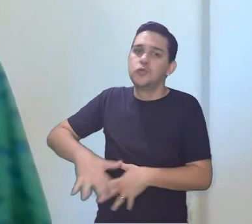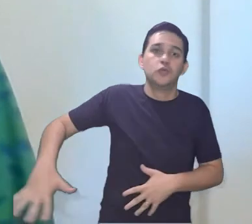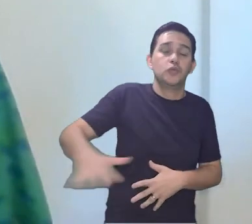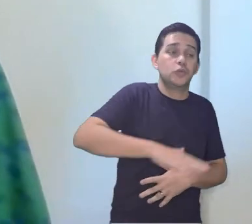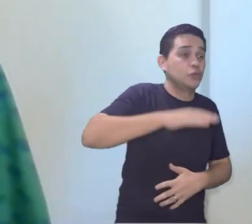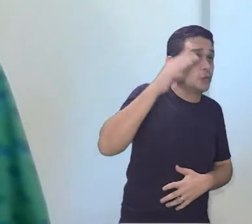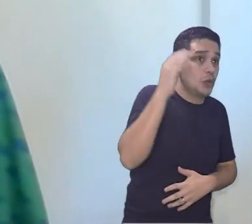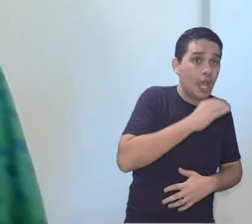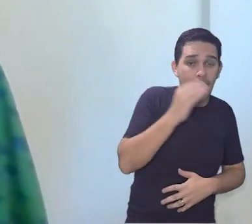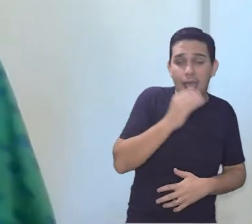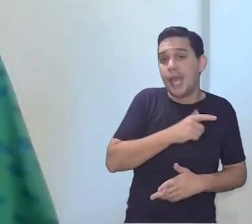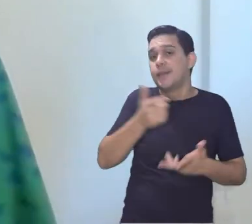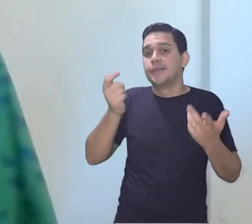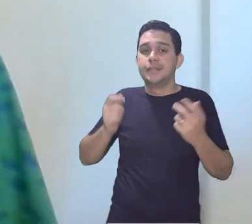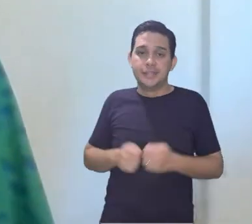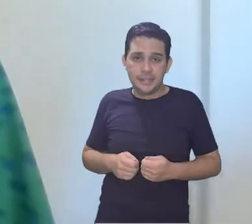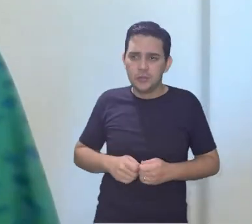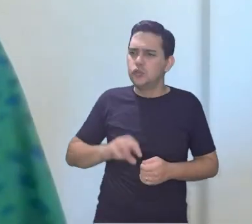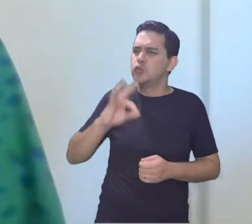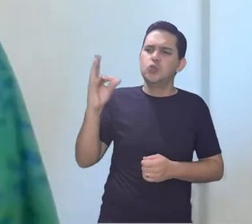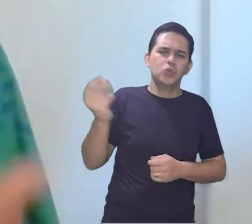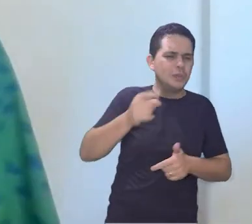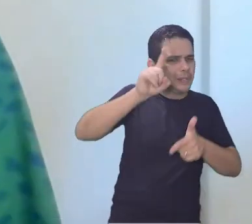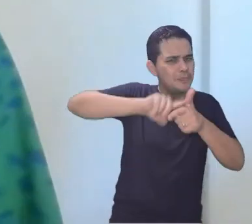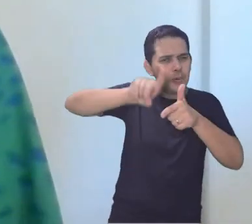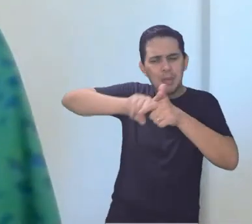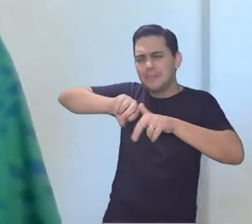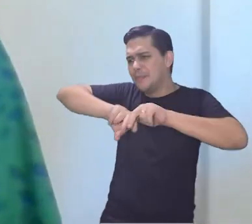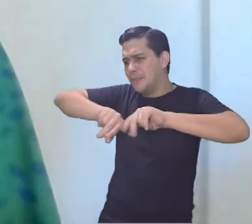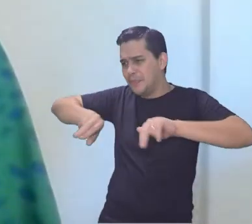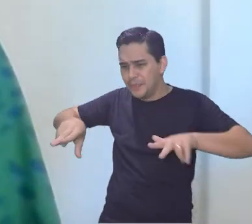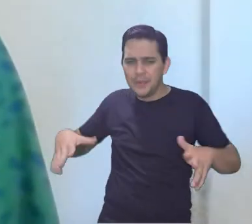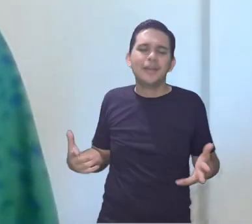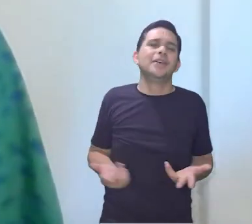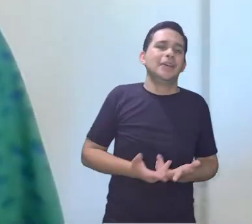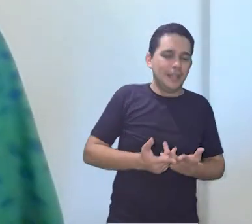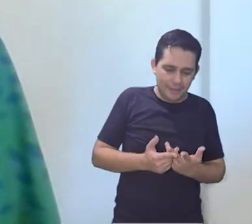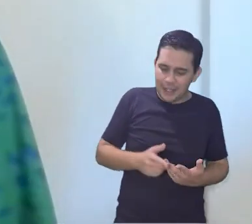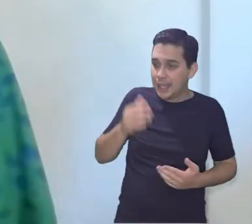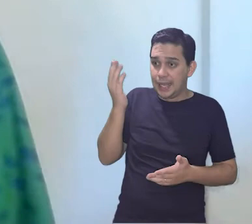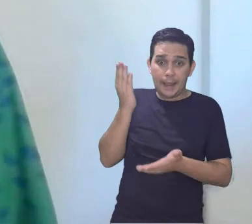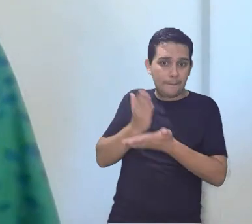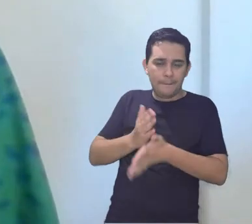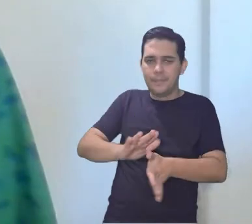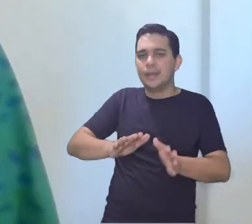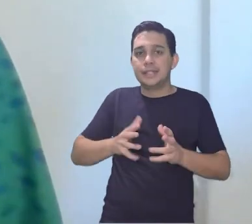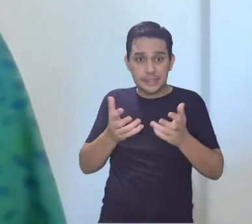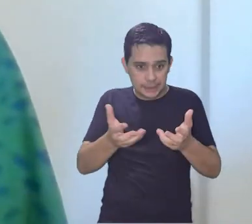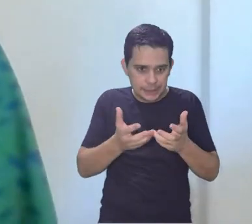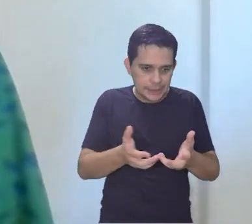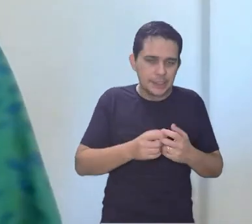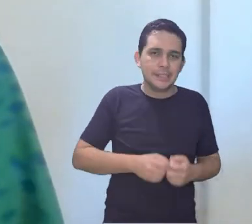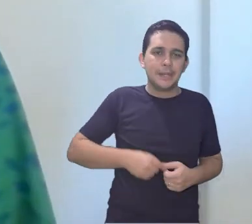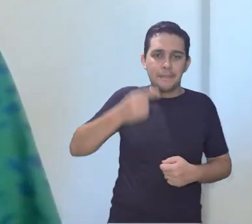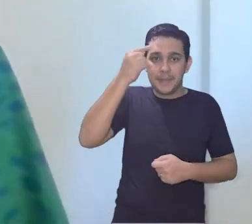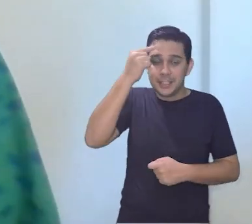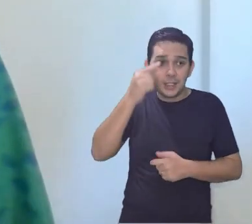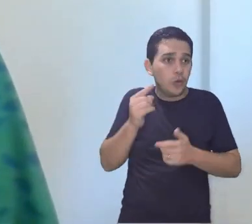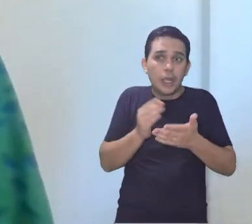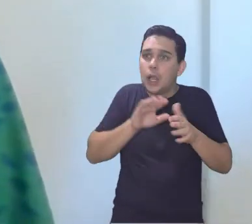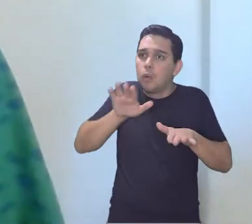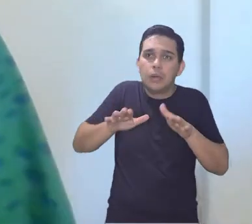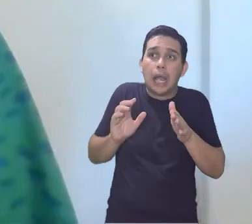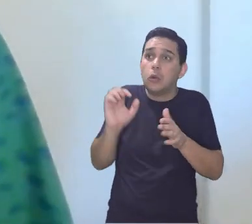resolva as inconsistências, evite inconsistência, resolva de maneira mais fácil e